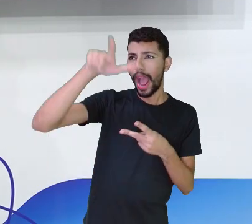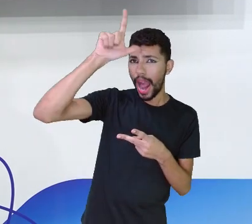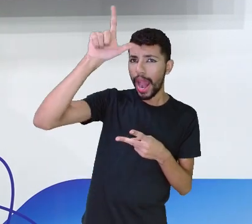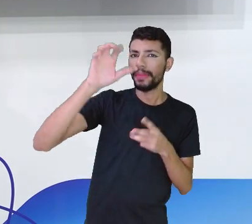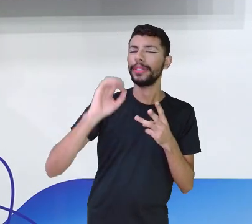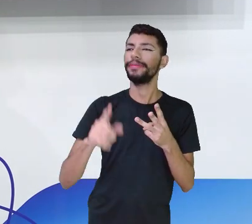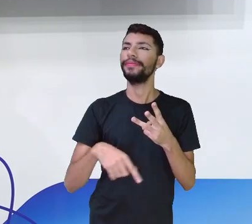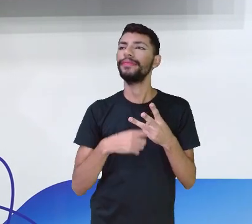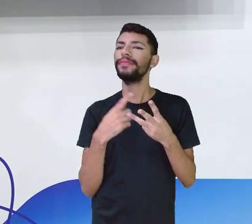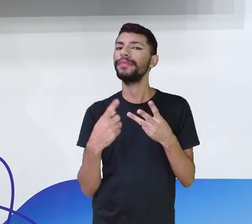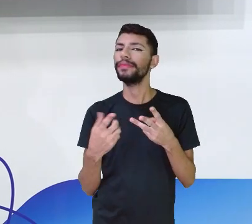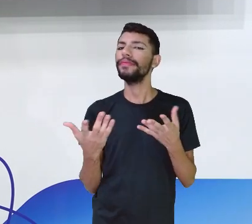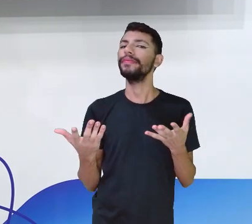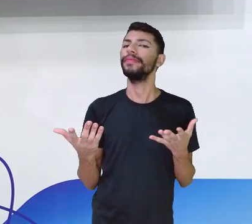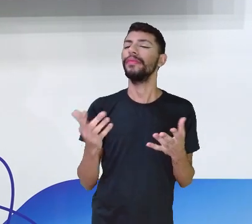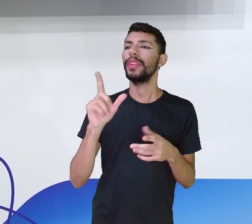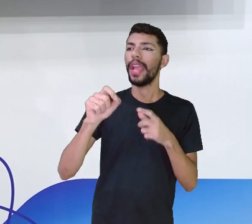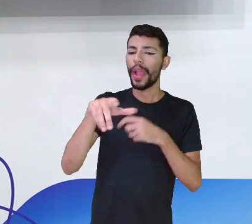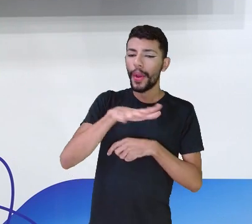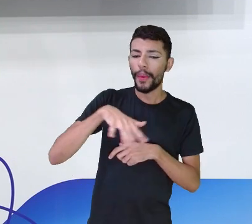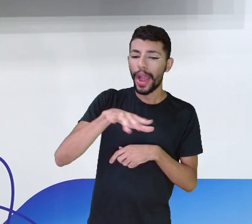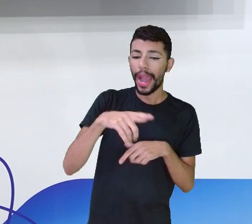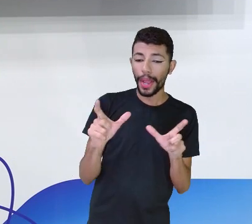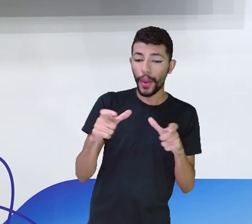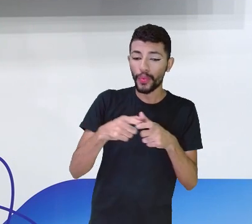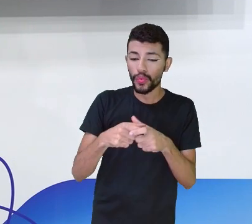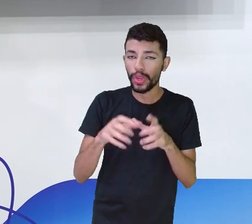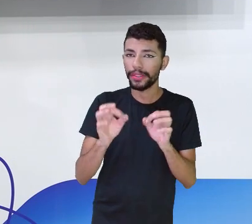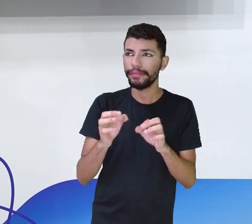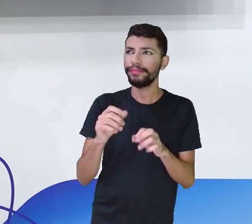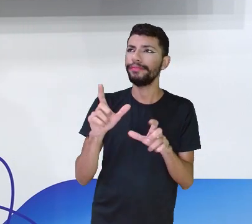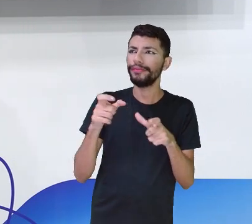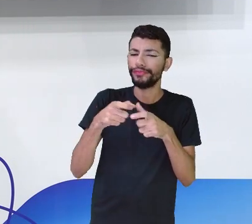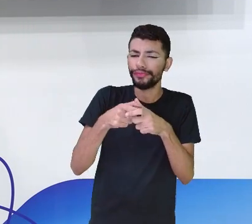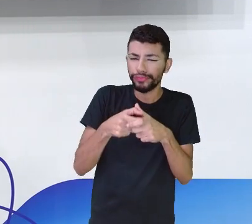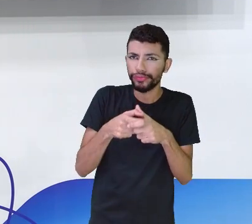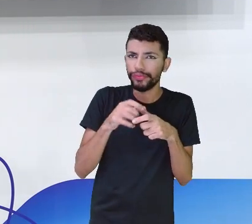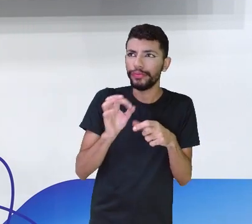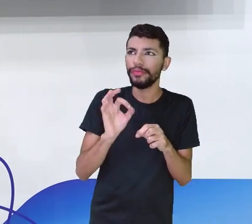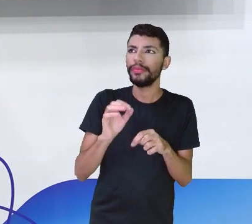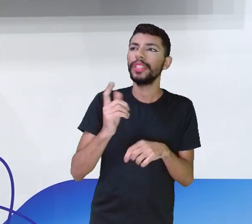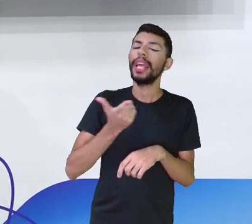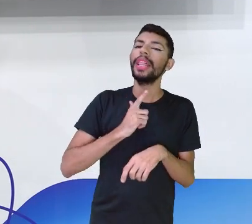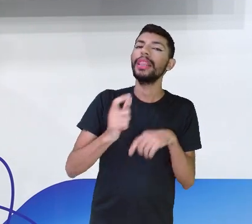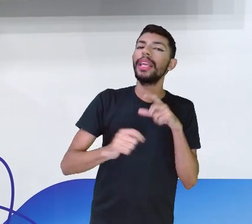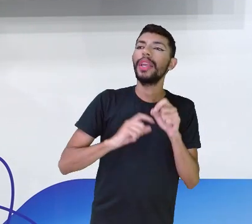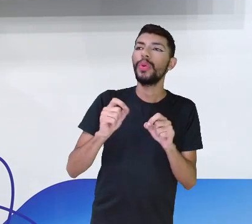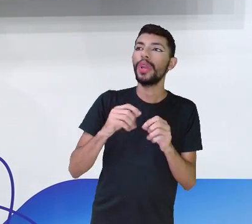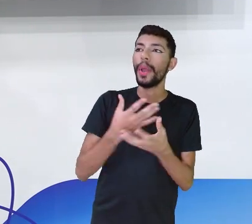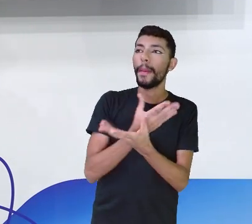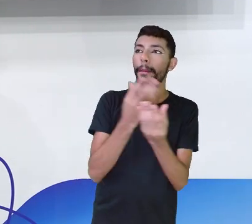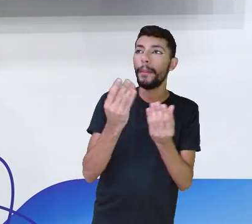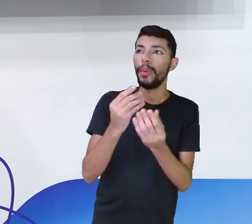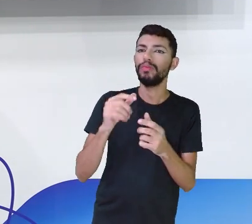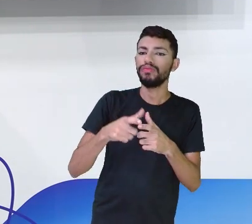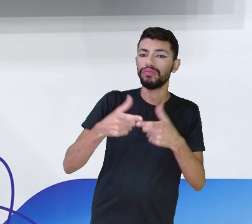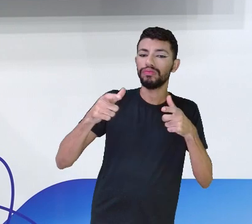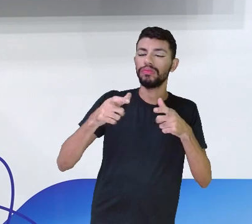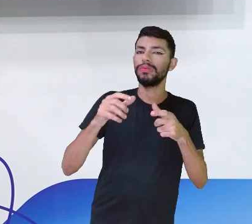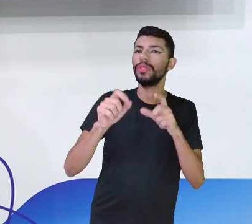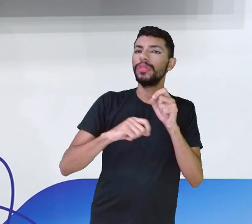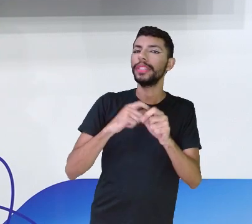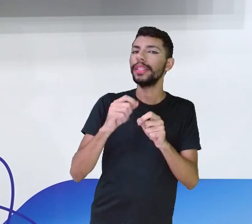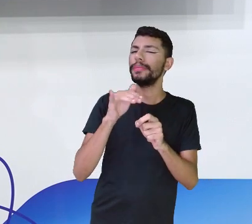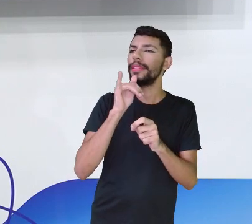mesmo. Apesar de ser uma região pequena, de ser a menor região, ela tem uma concentração maior. Quando